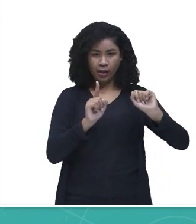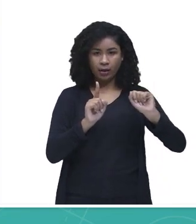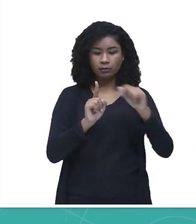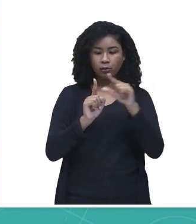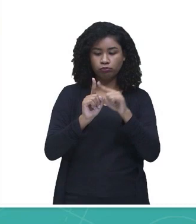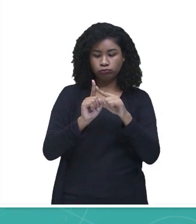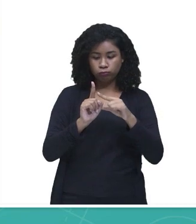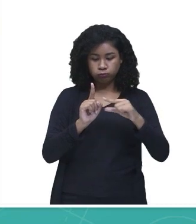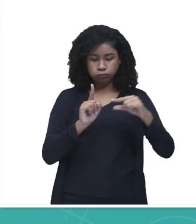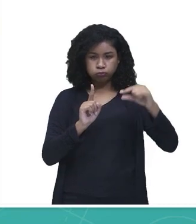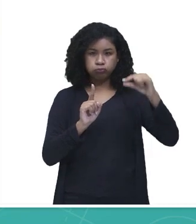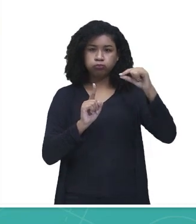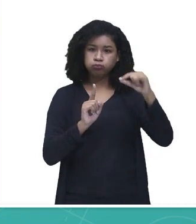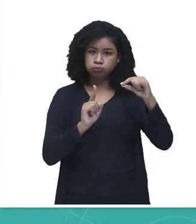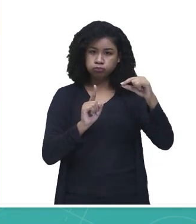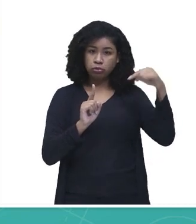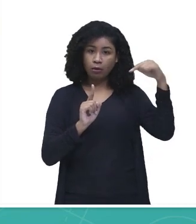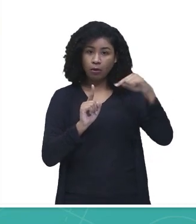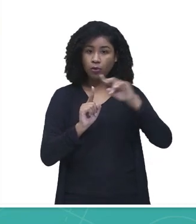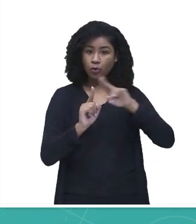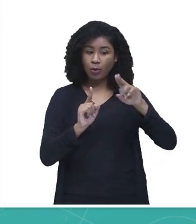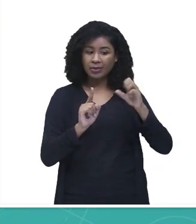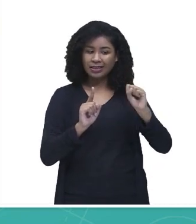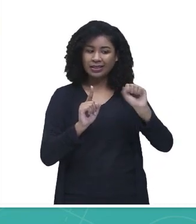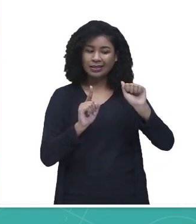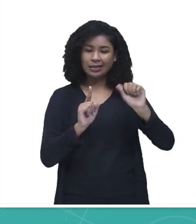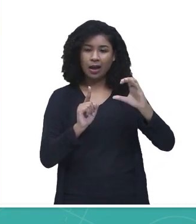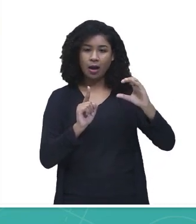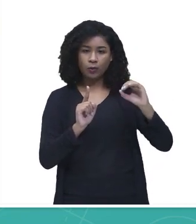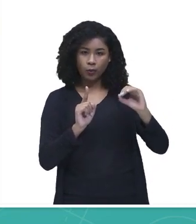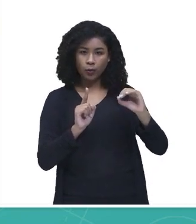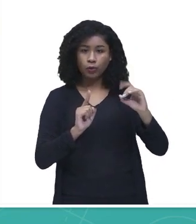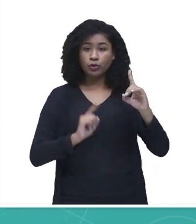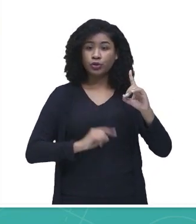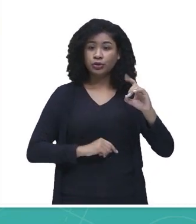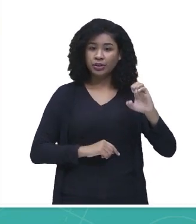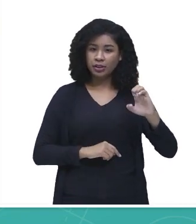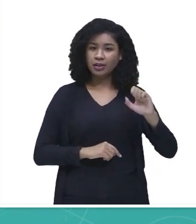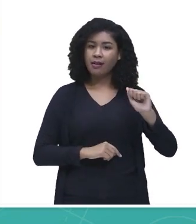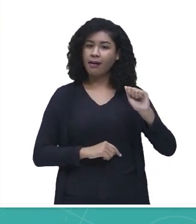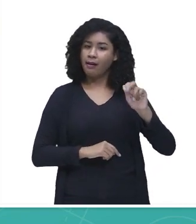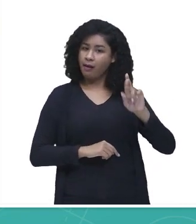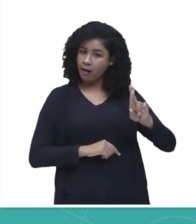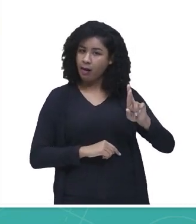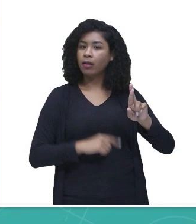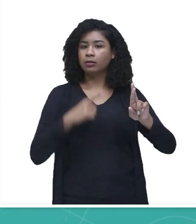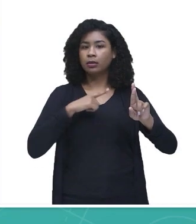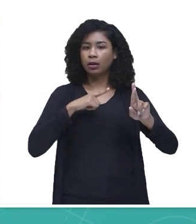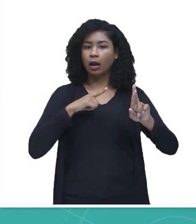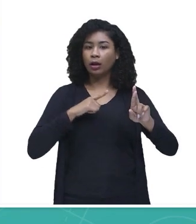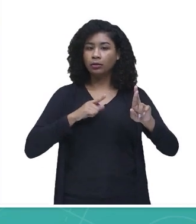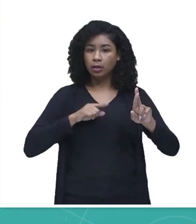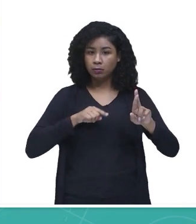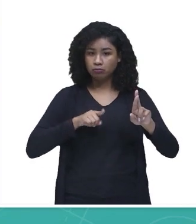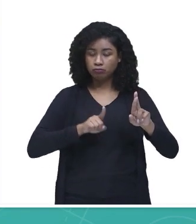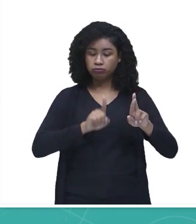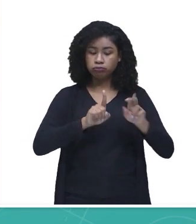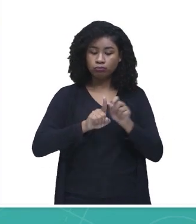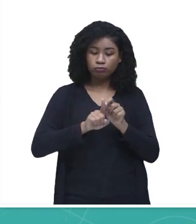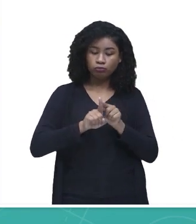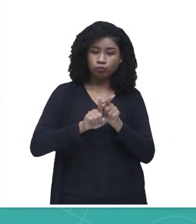adentrar aqui as estruturas, né, da traqueia, e aí vai encher ali os sacos de ar, chega